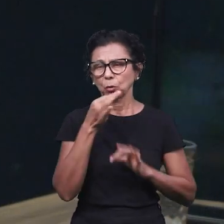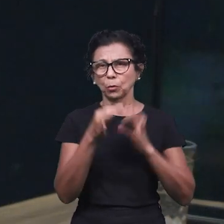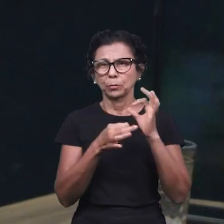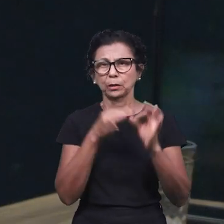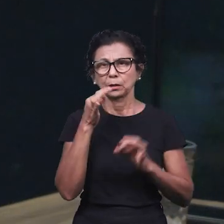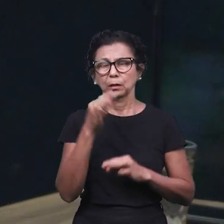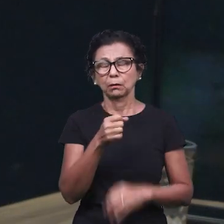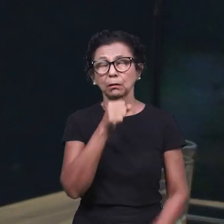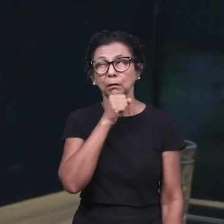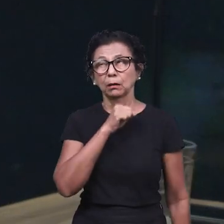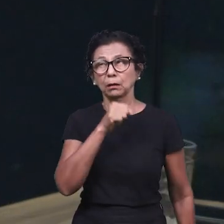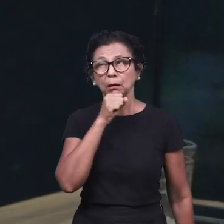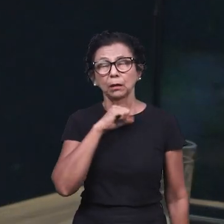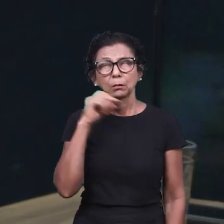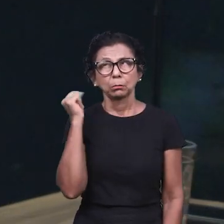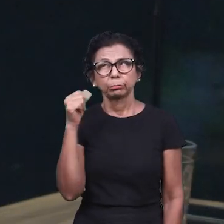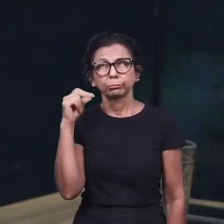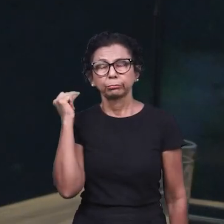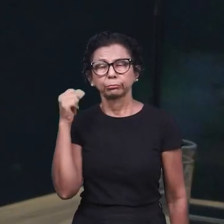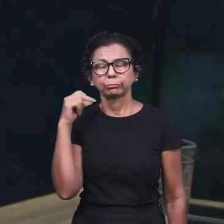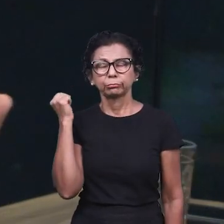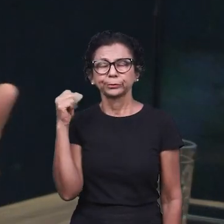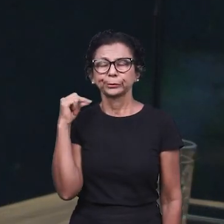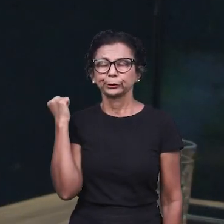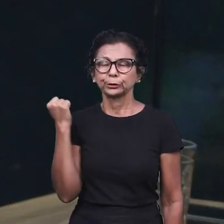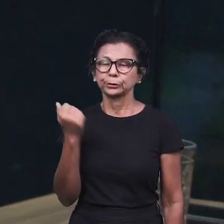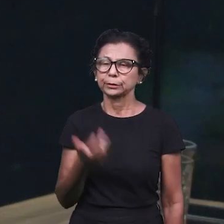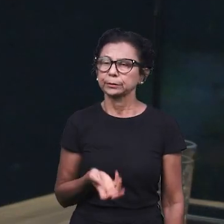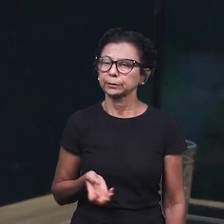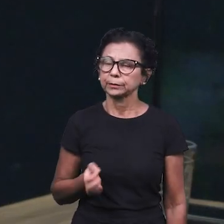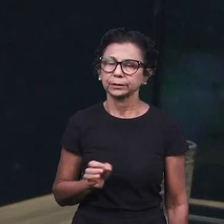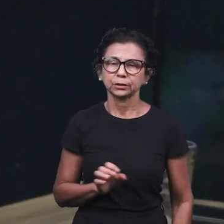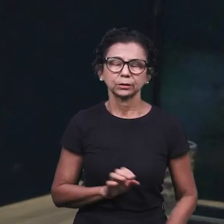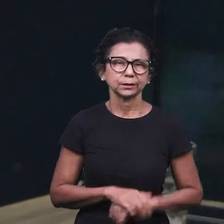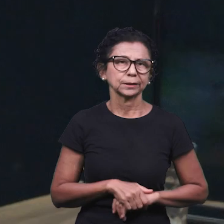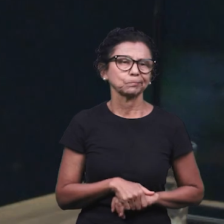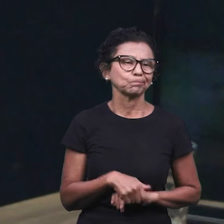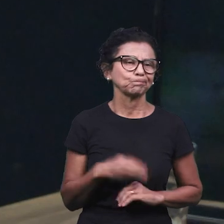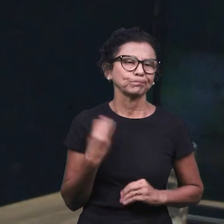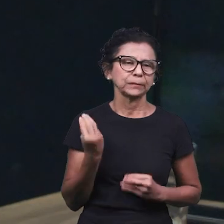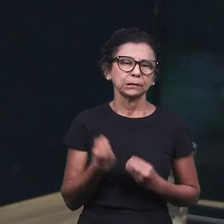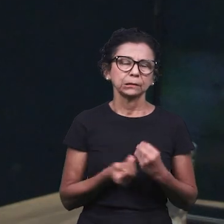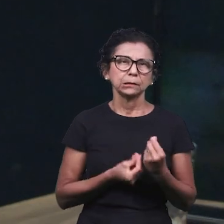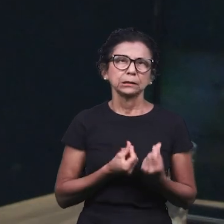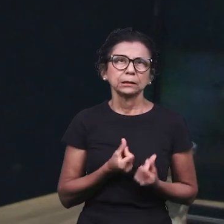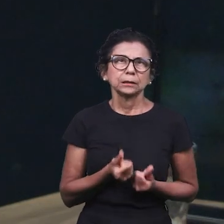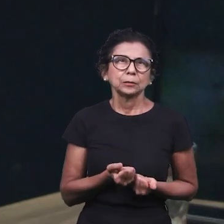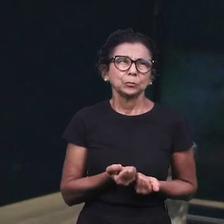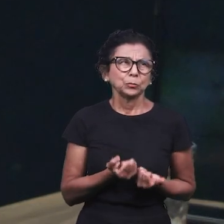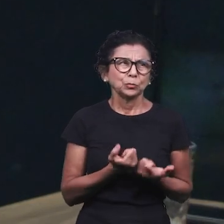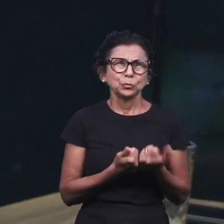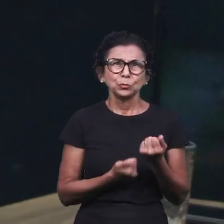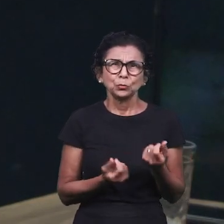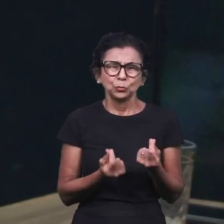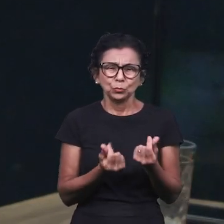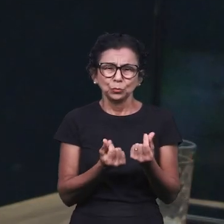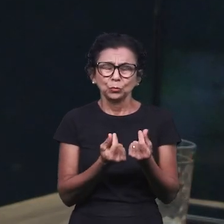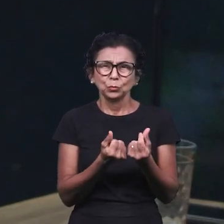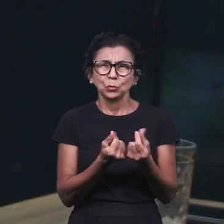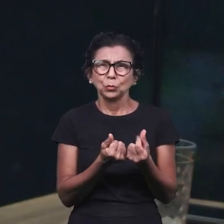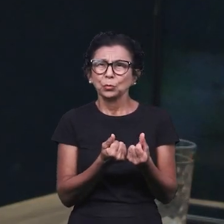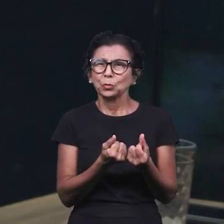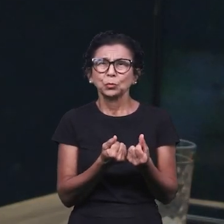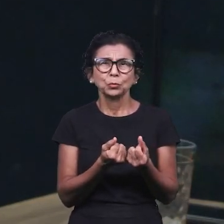uma equipe de comunicação, né, que opera e que gere, né, essa tecnologia é